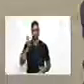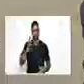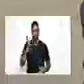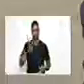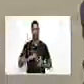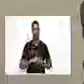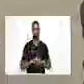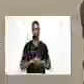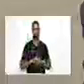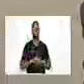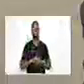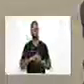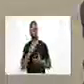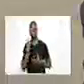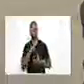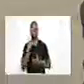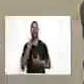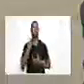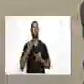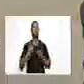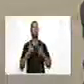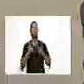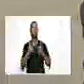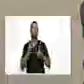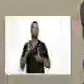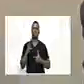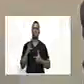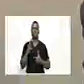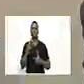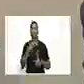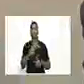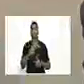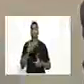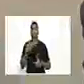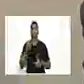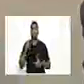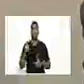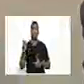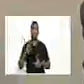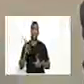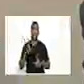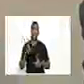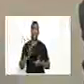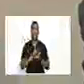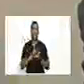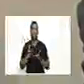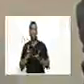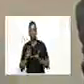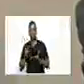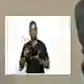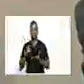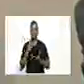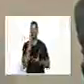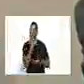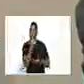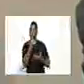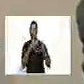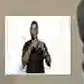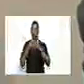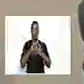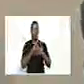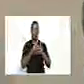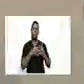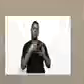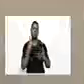gente trabalha mais ou menos que numa sobra de R 32.000 um caminhão que nós custa